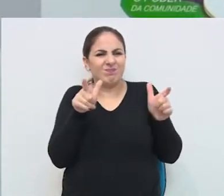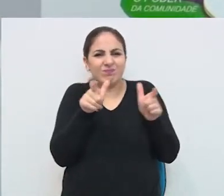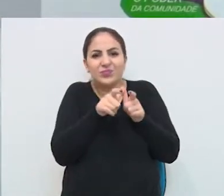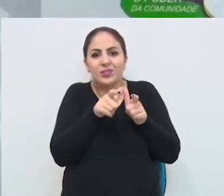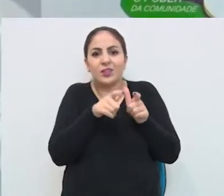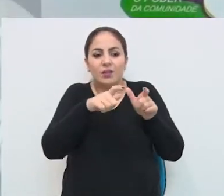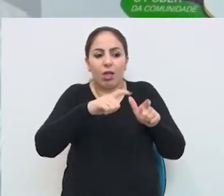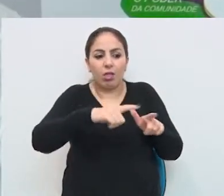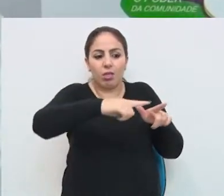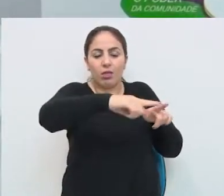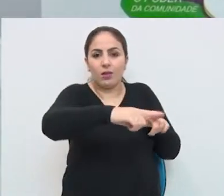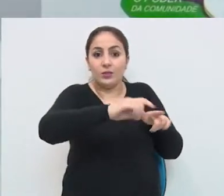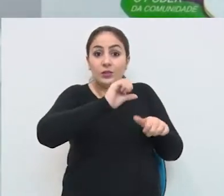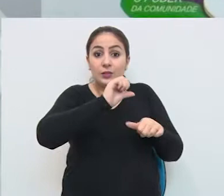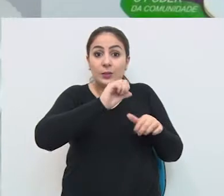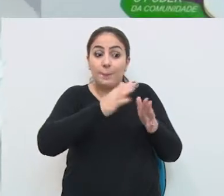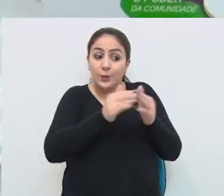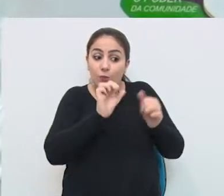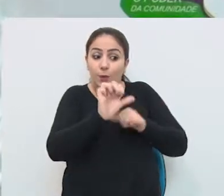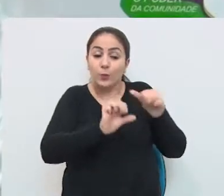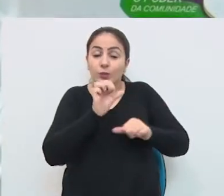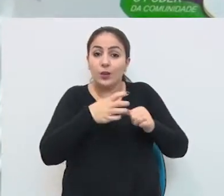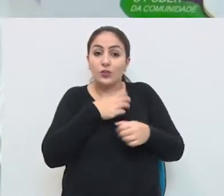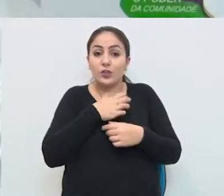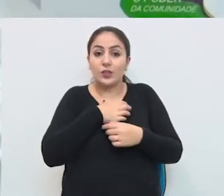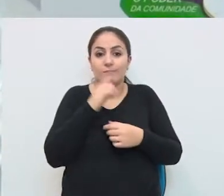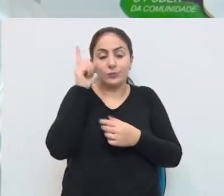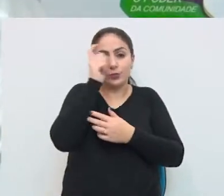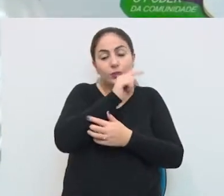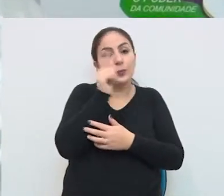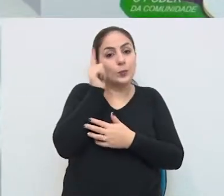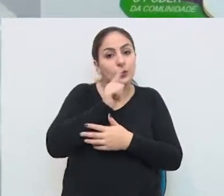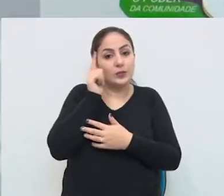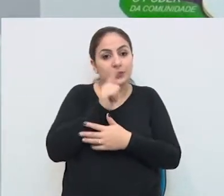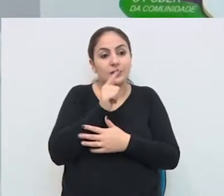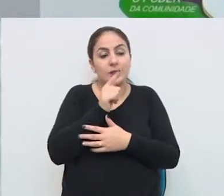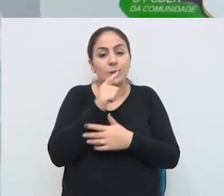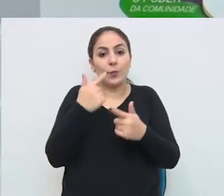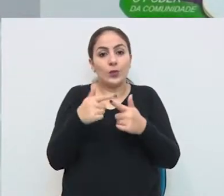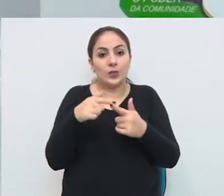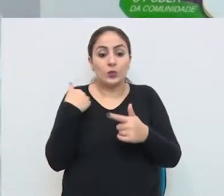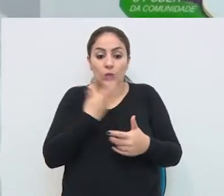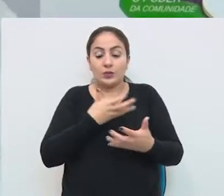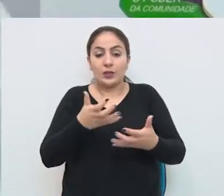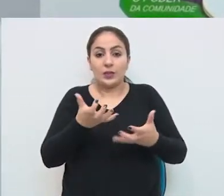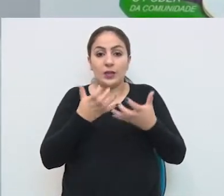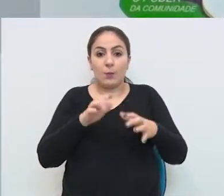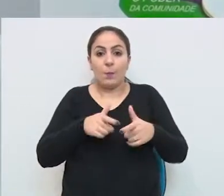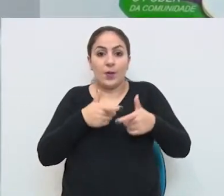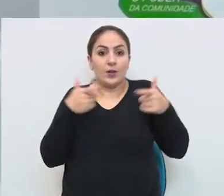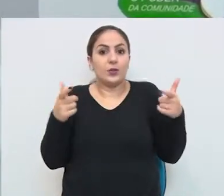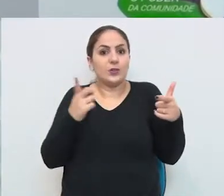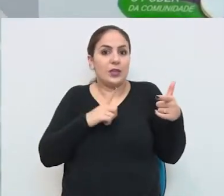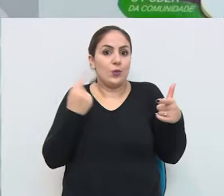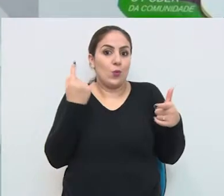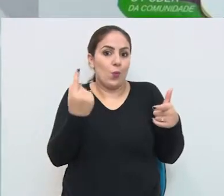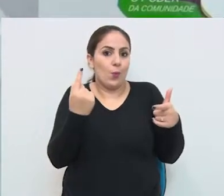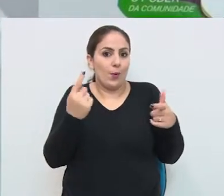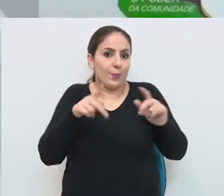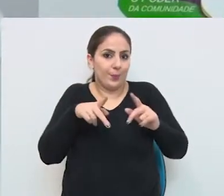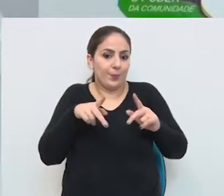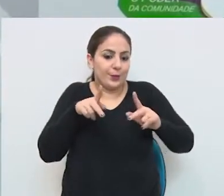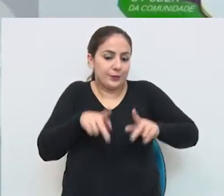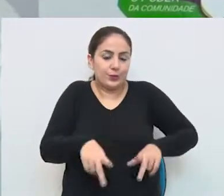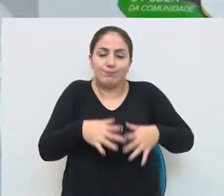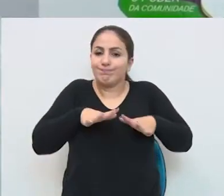tornou pequeno. E daí a gente só pediu para alterar a posição. E daí agora está tendo dificuldade porque a gente quer botar o campo maior e daí tem